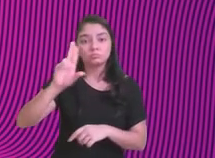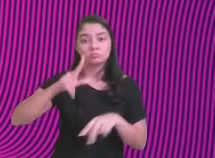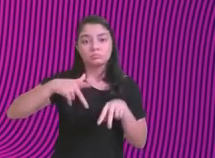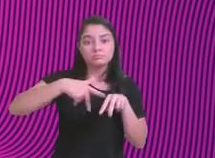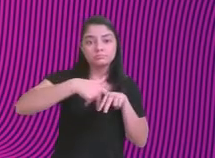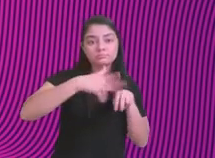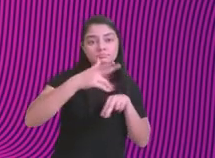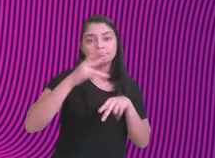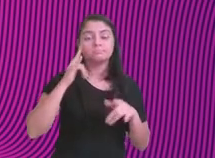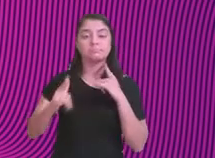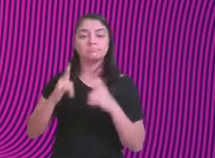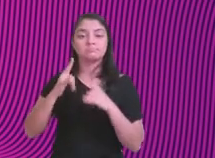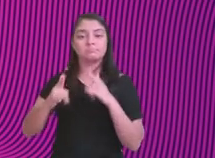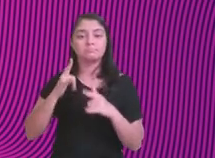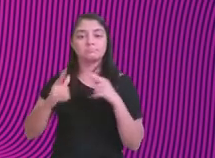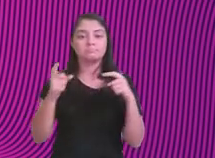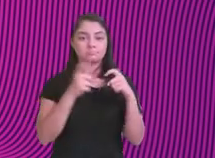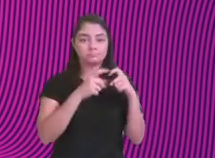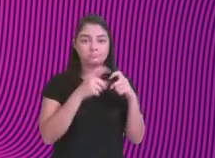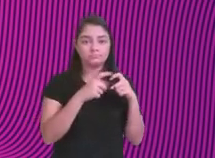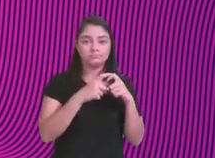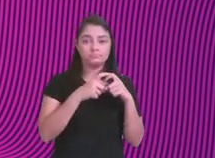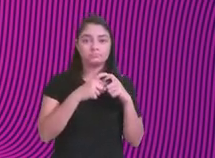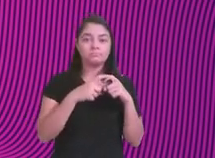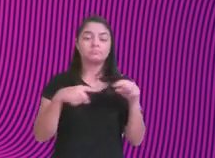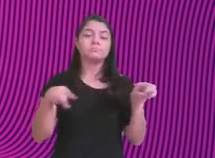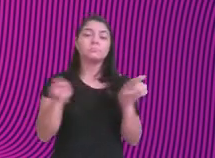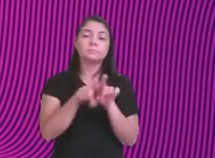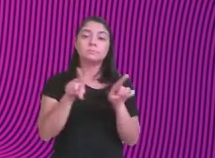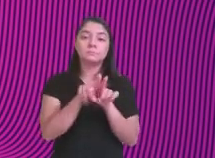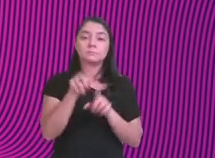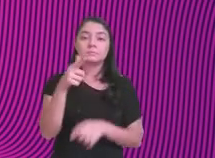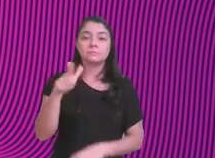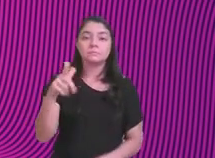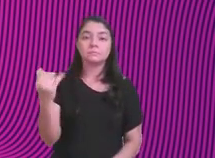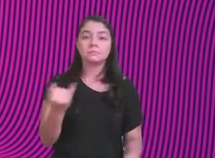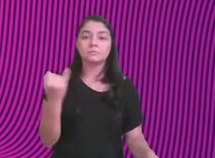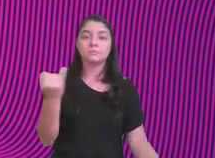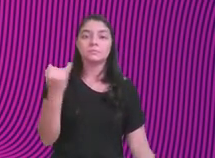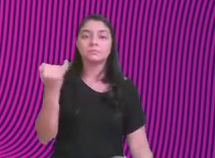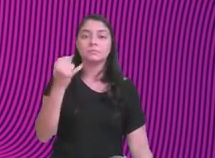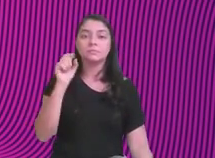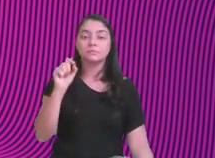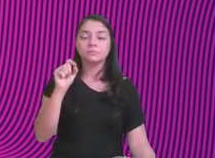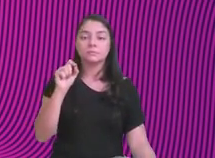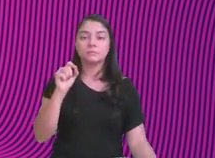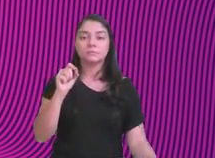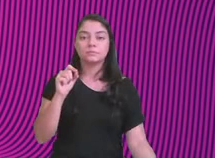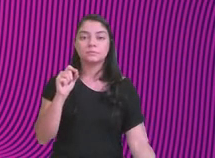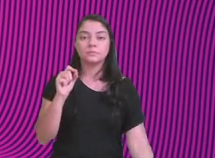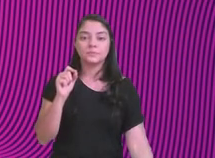robótica. E, por um outro lado, também, uma questão importante é que